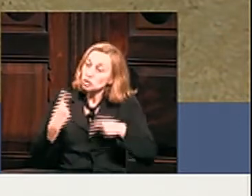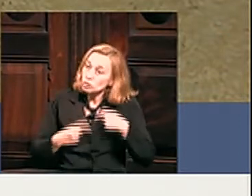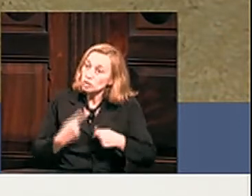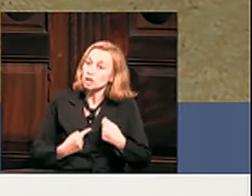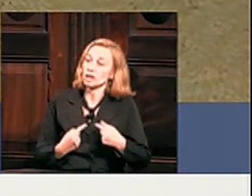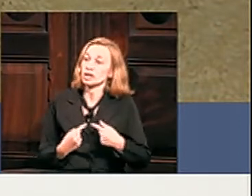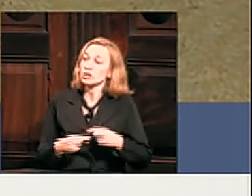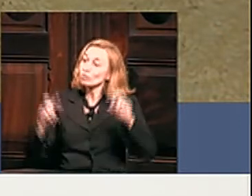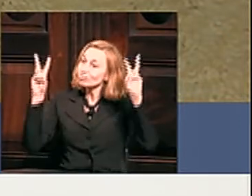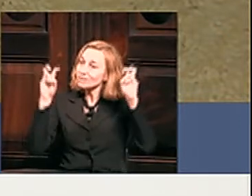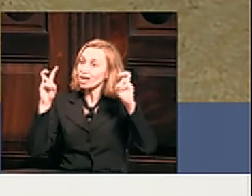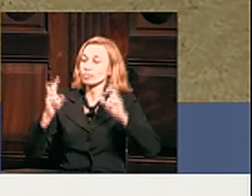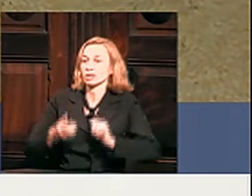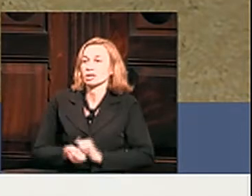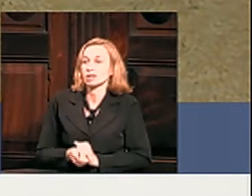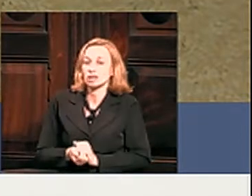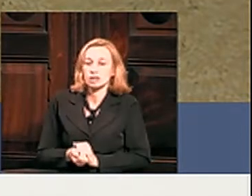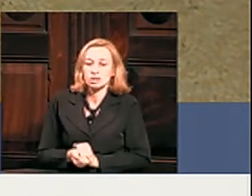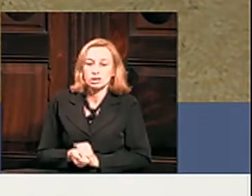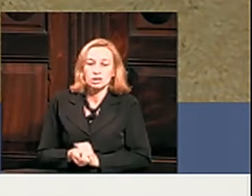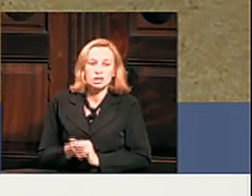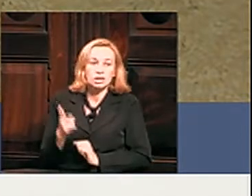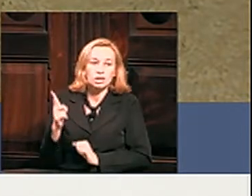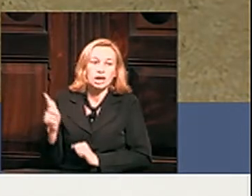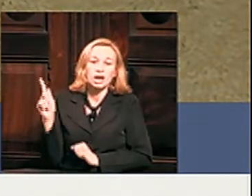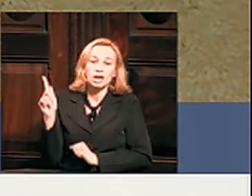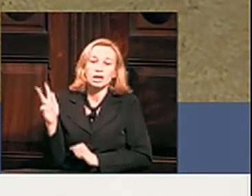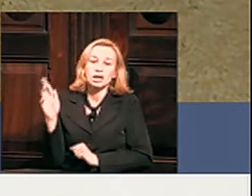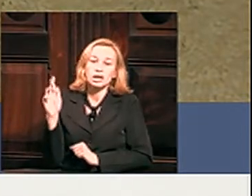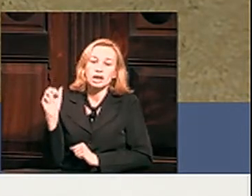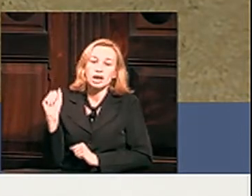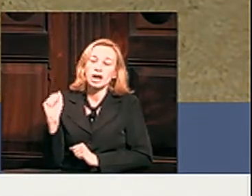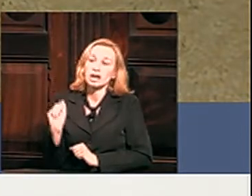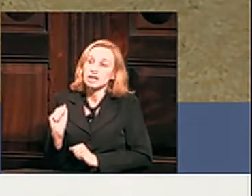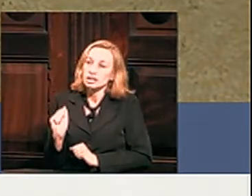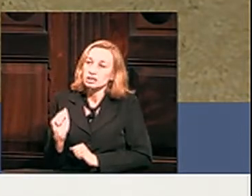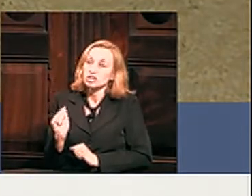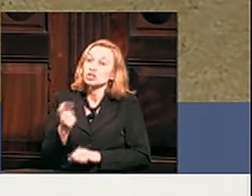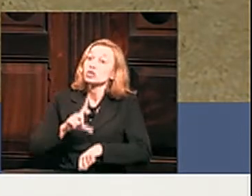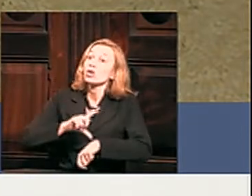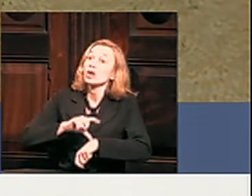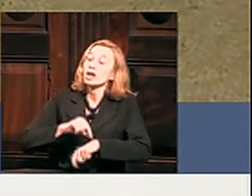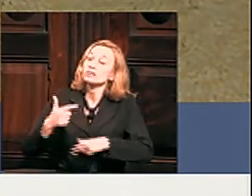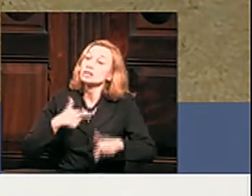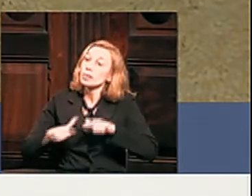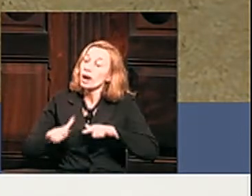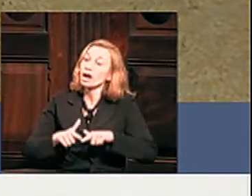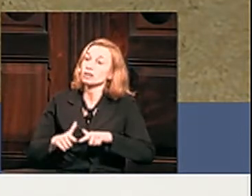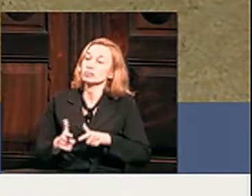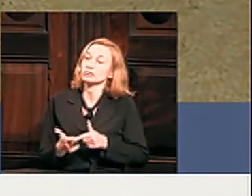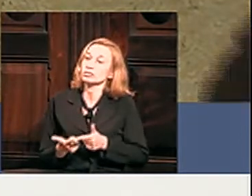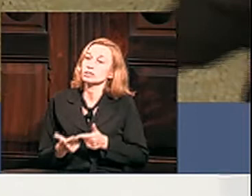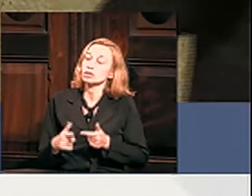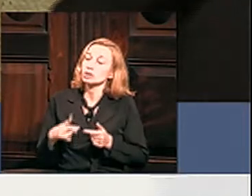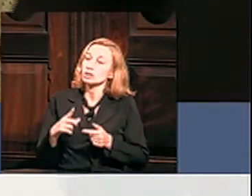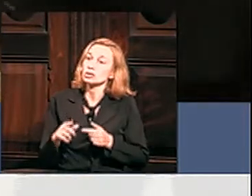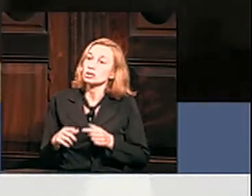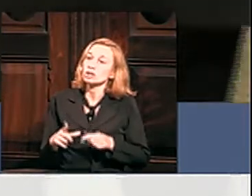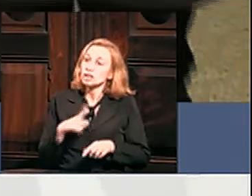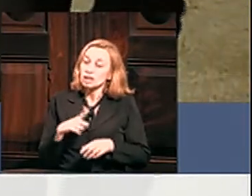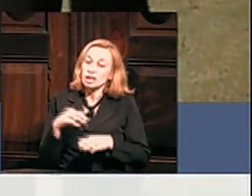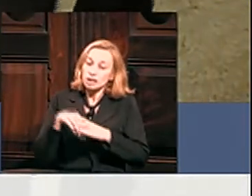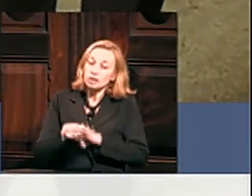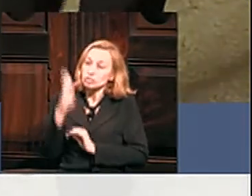esse tema, a carga tributária, o manicômio tributário que se transformou o Brasil.